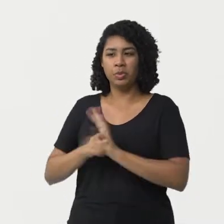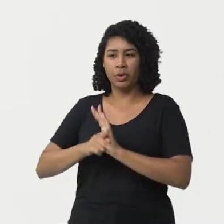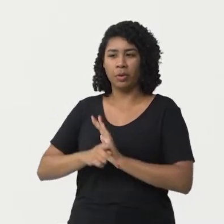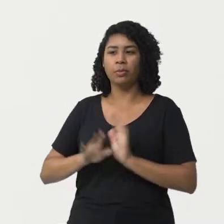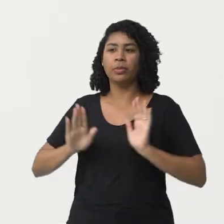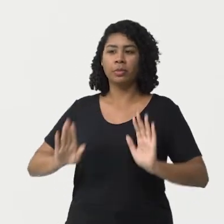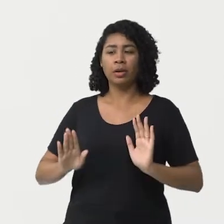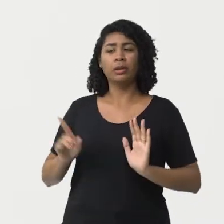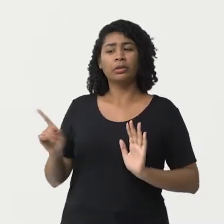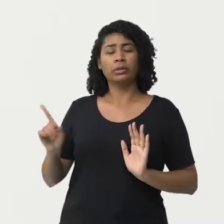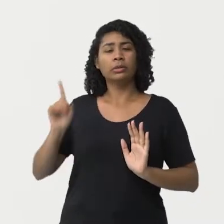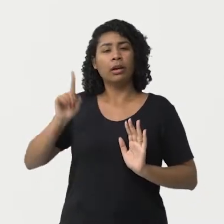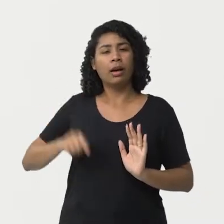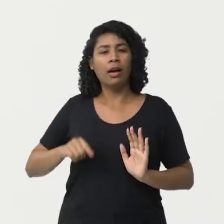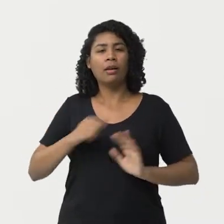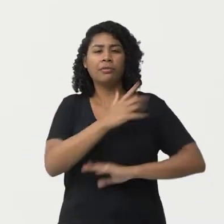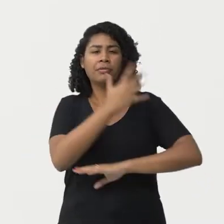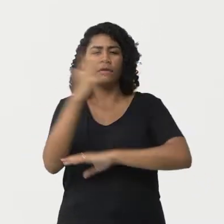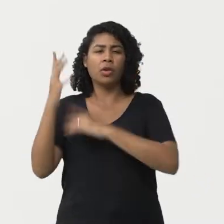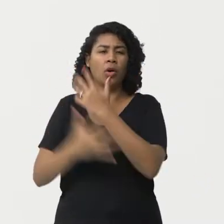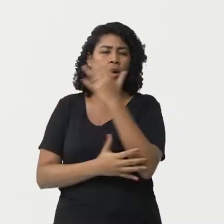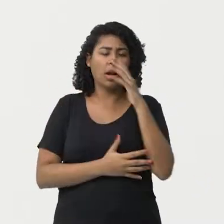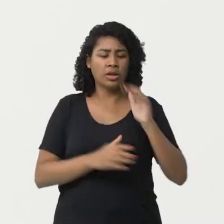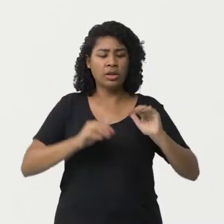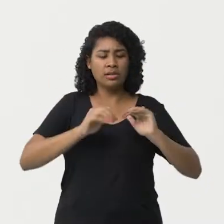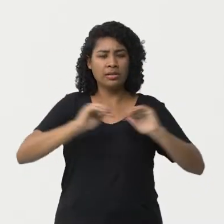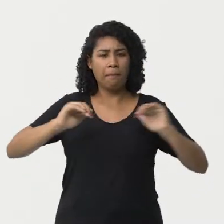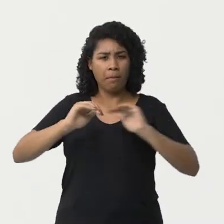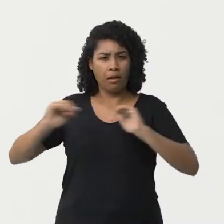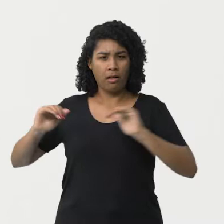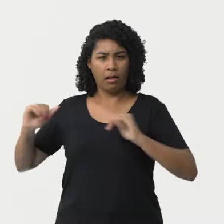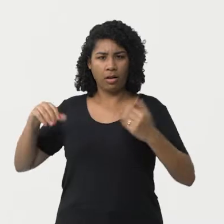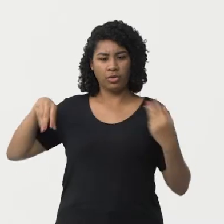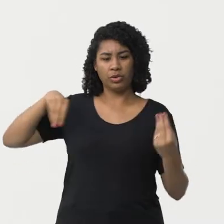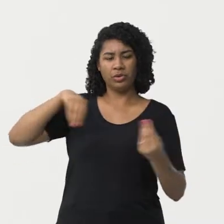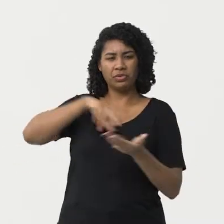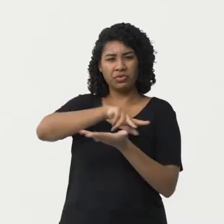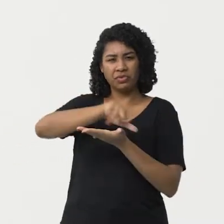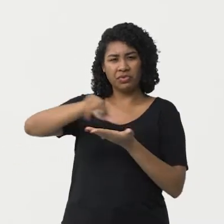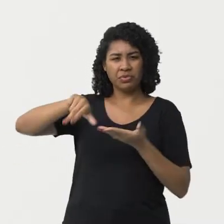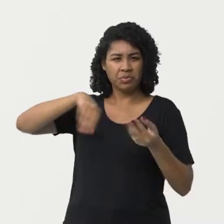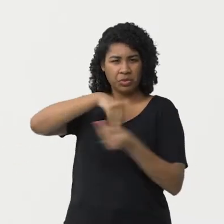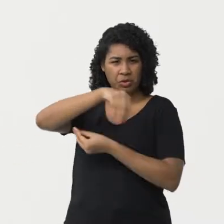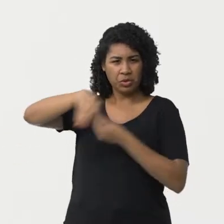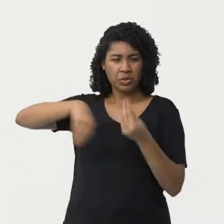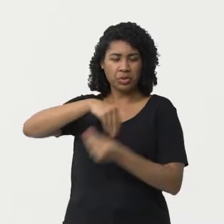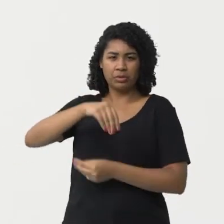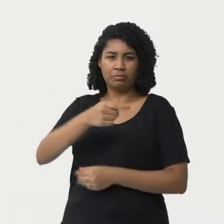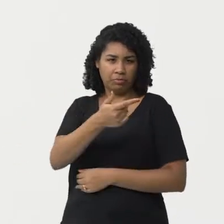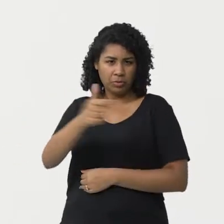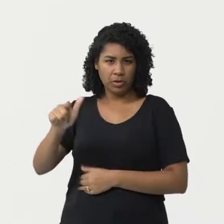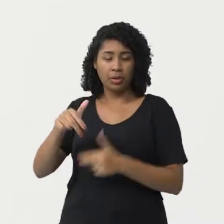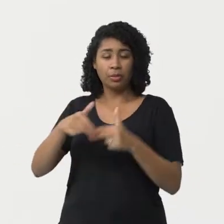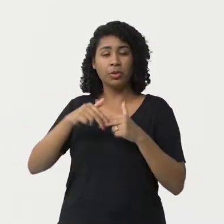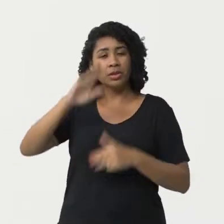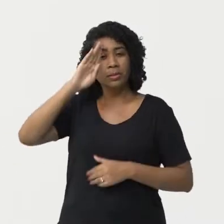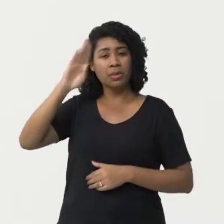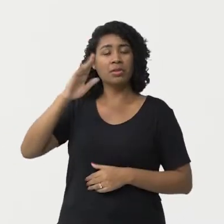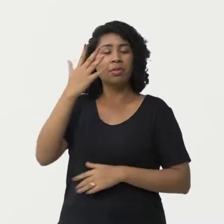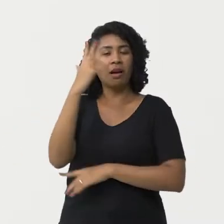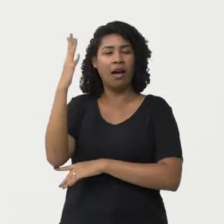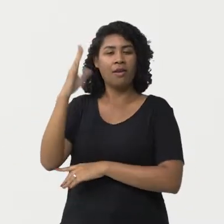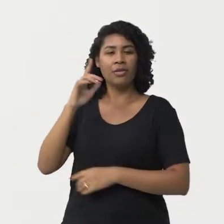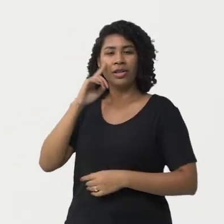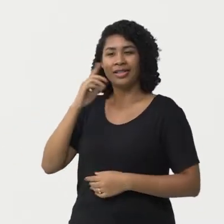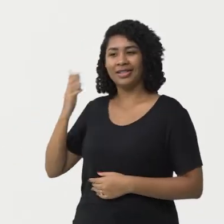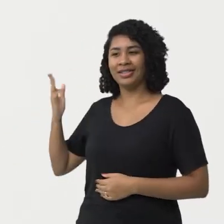É uma mata mais aberta e pouco homogênea. E aí ela acaba se destacando essa árvore que vocês estão vendo. Então, as